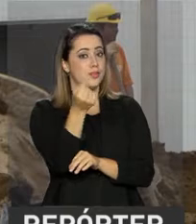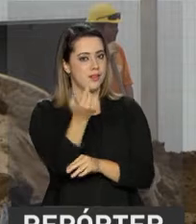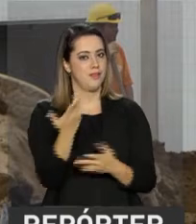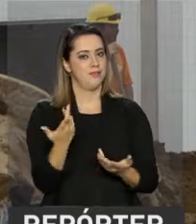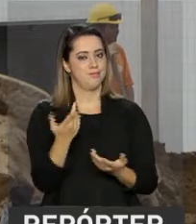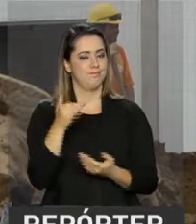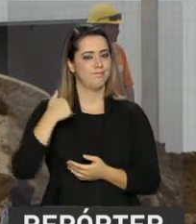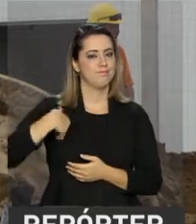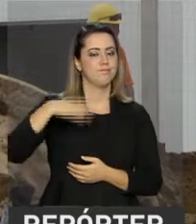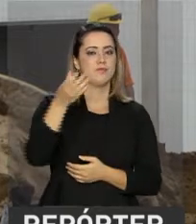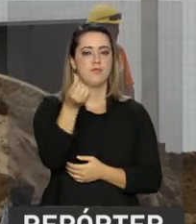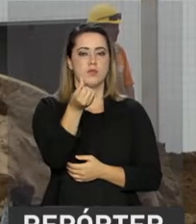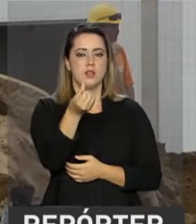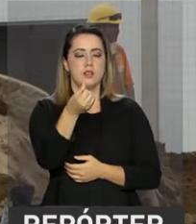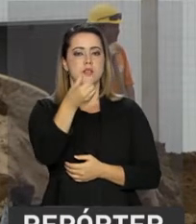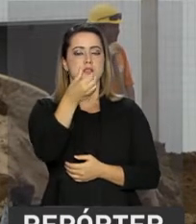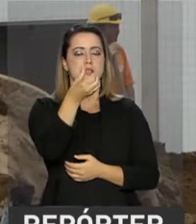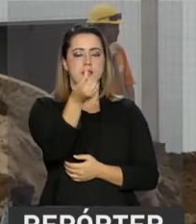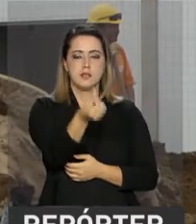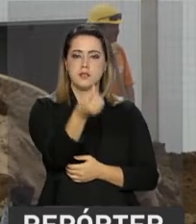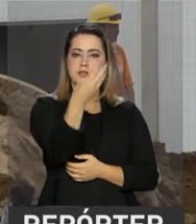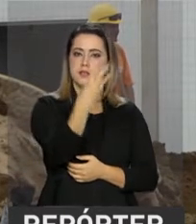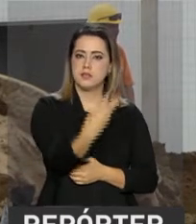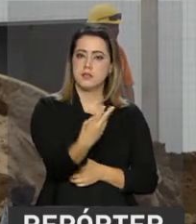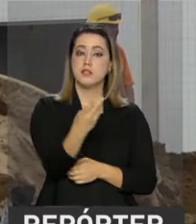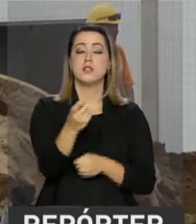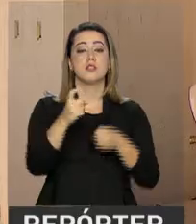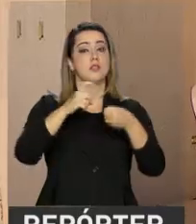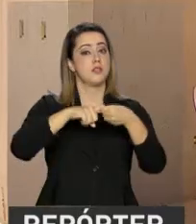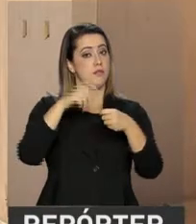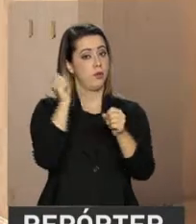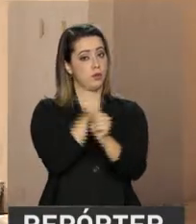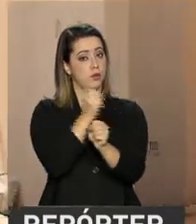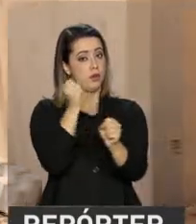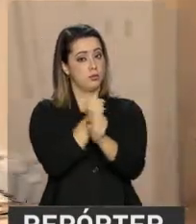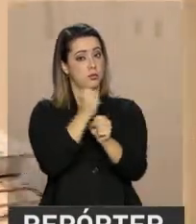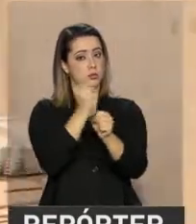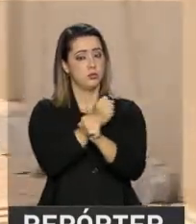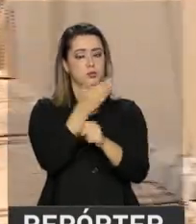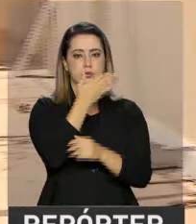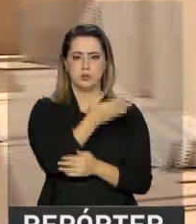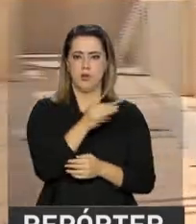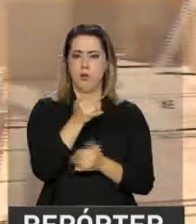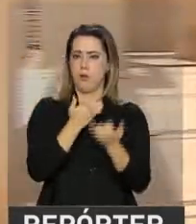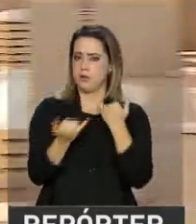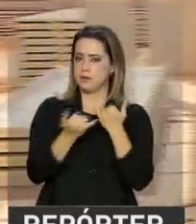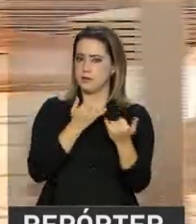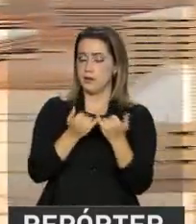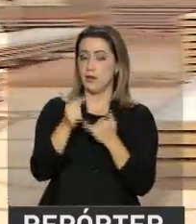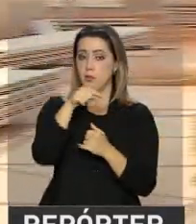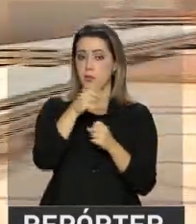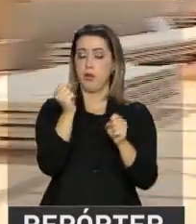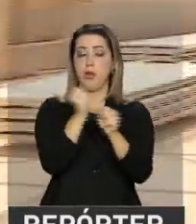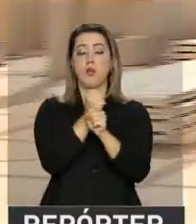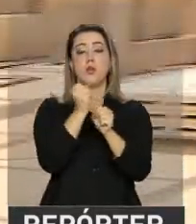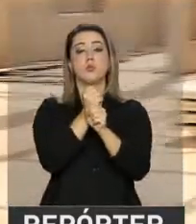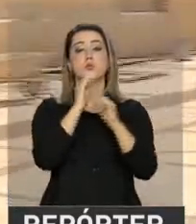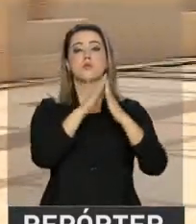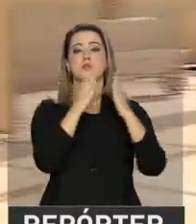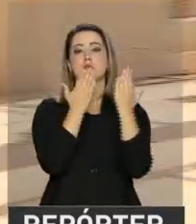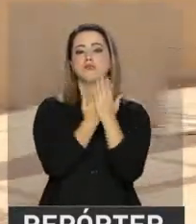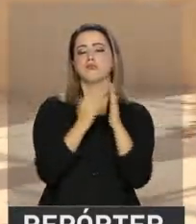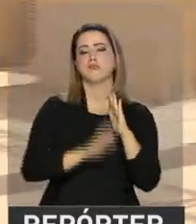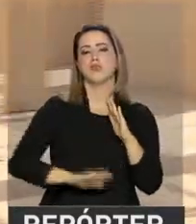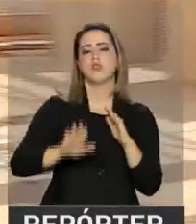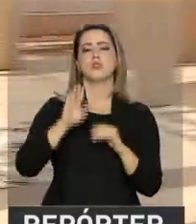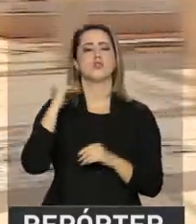São 673 empreendimentos restabelecidos. A construção desta creche na cidade de Valparaíso, em Goiás,